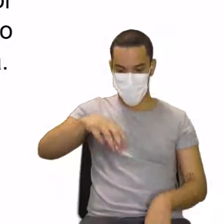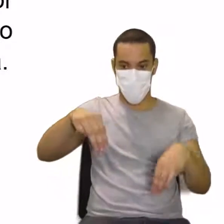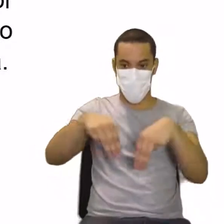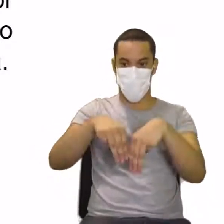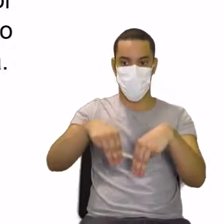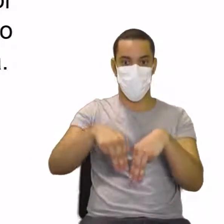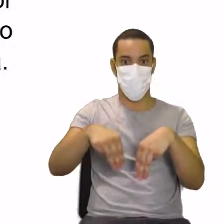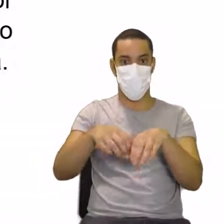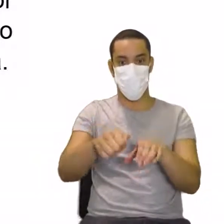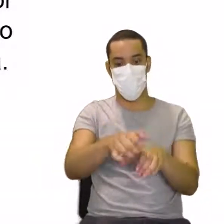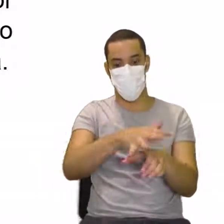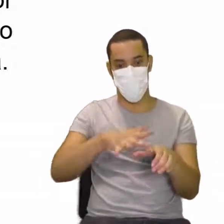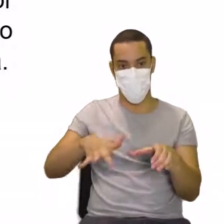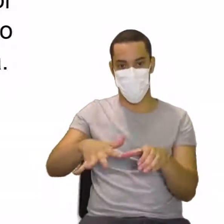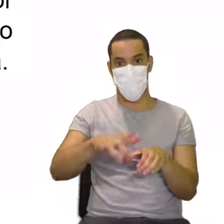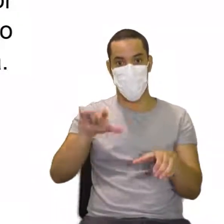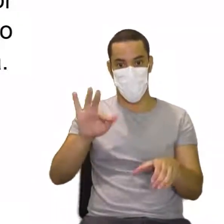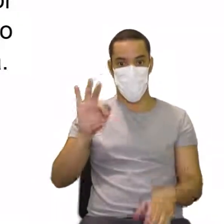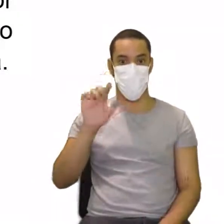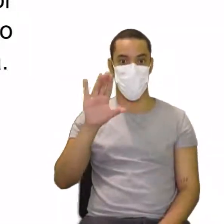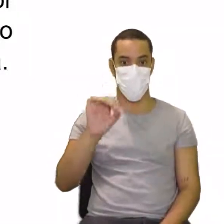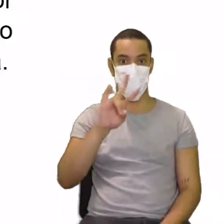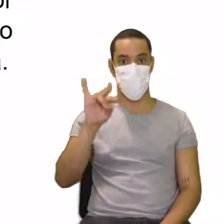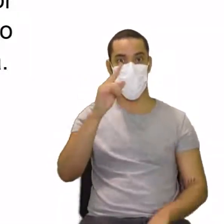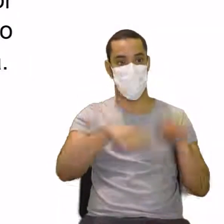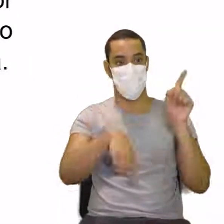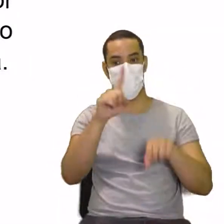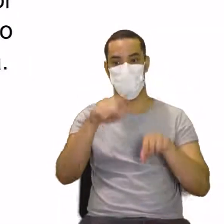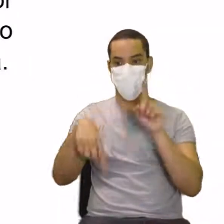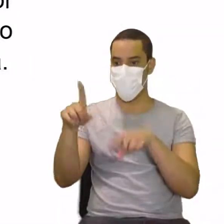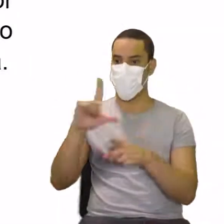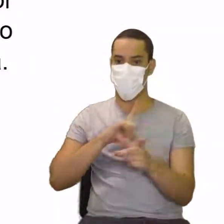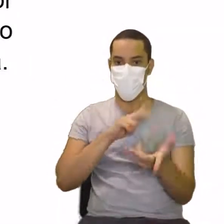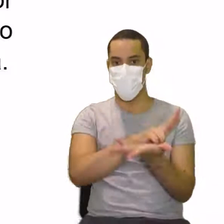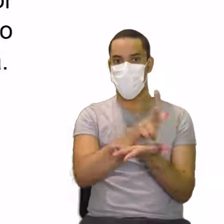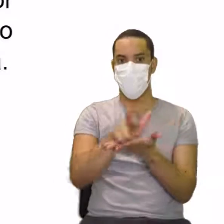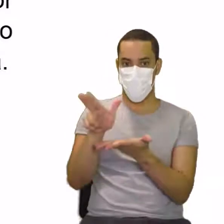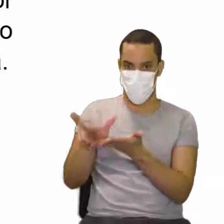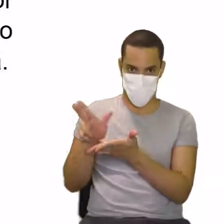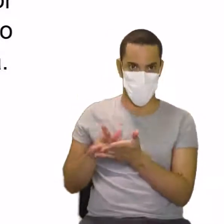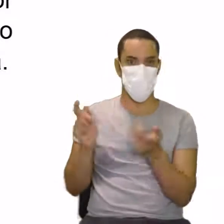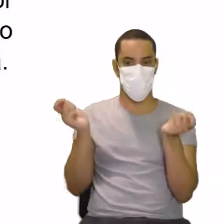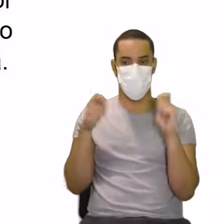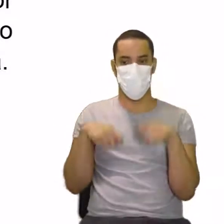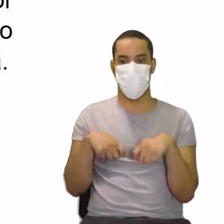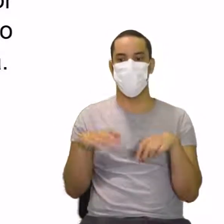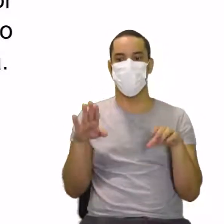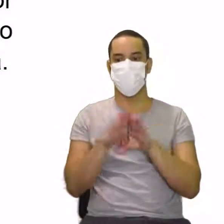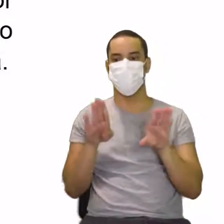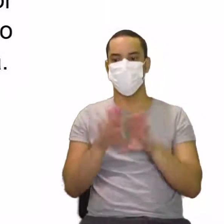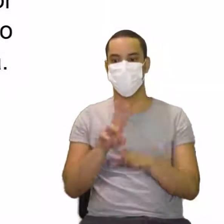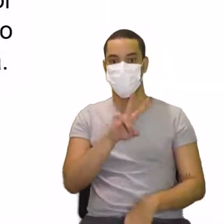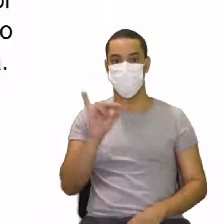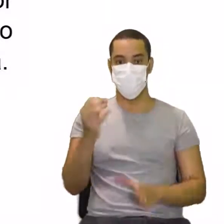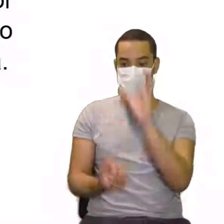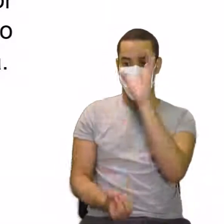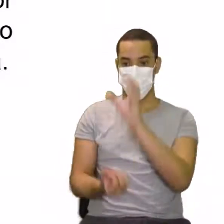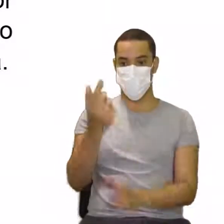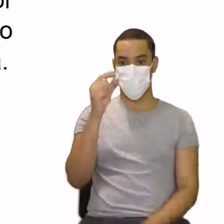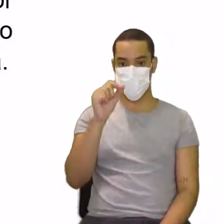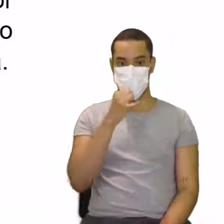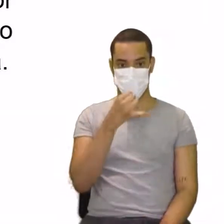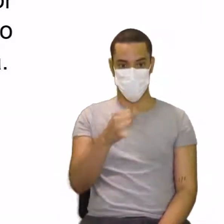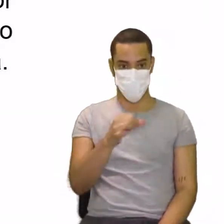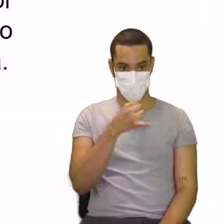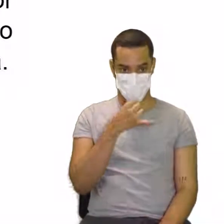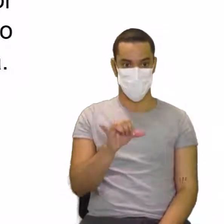magnético, ok? E esse fluxo aí, ele vai variando, tá? Nós temos algumas condições para variação desse fluxo, vai aparecer uma corrente